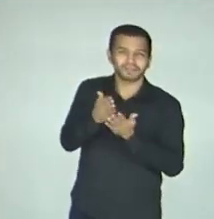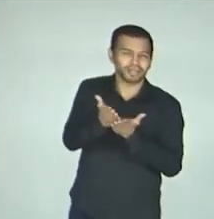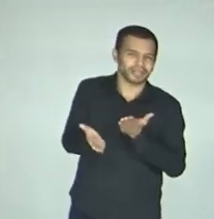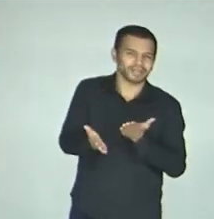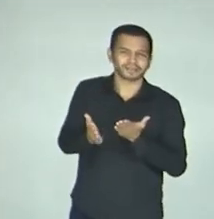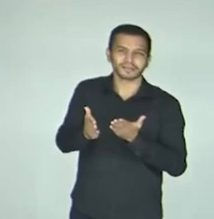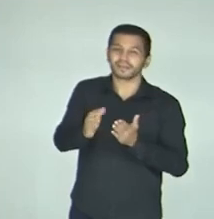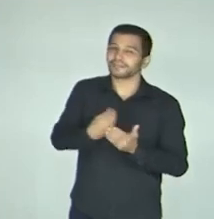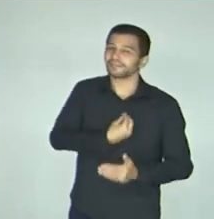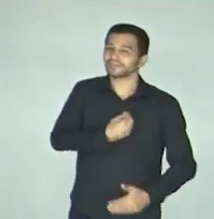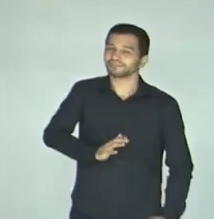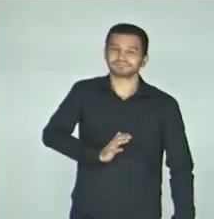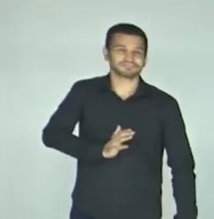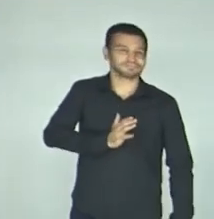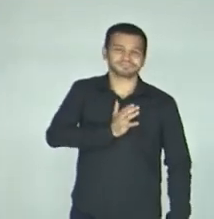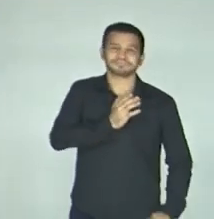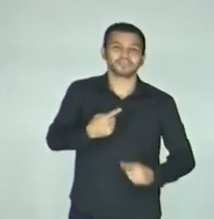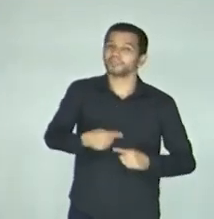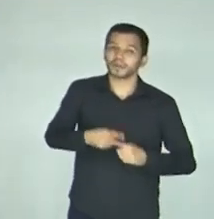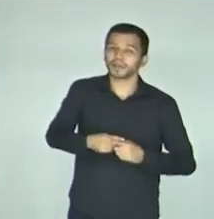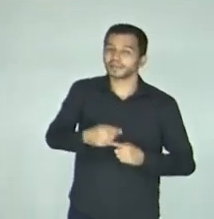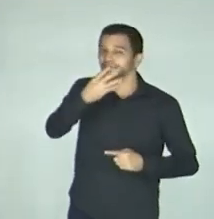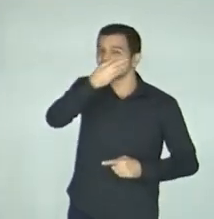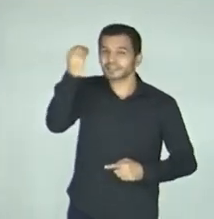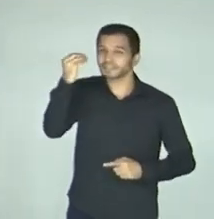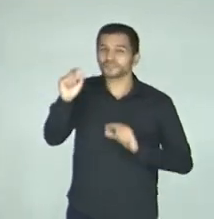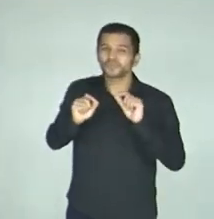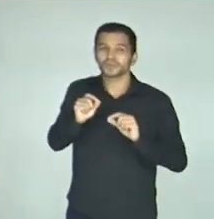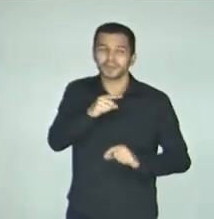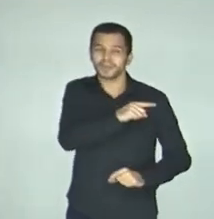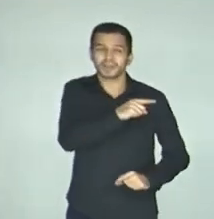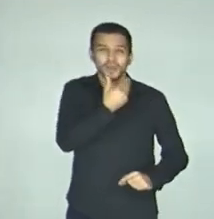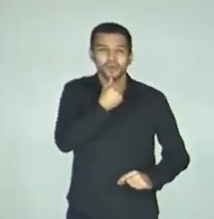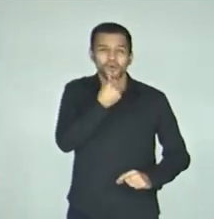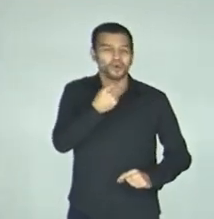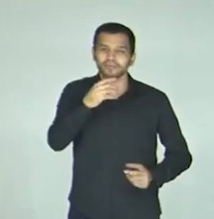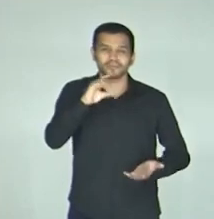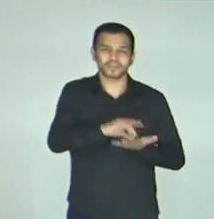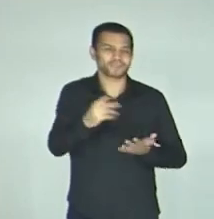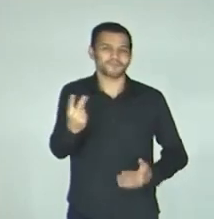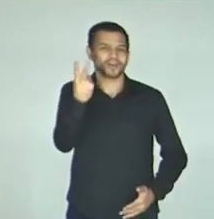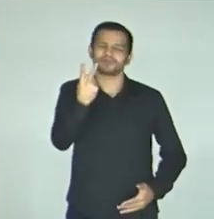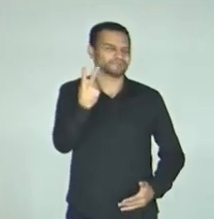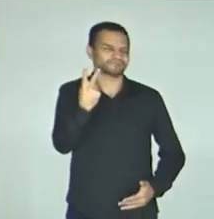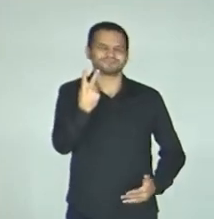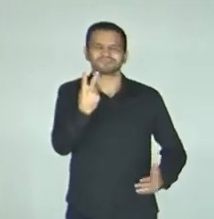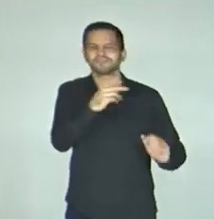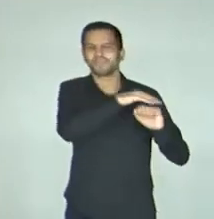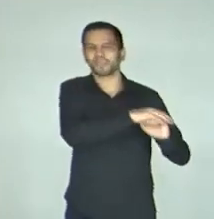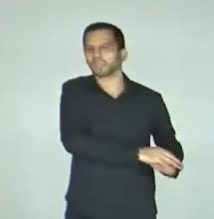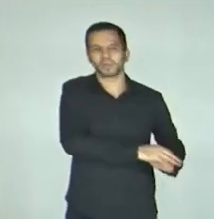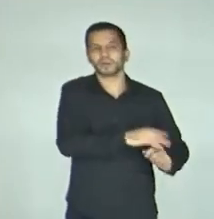uma vida horrível porque esqueceu o valor das pessoas para fazer um negócio